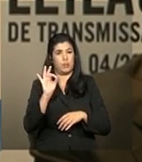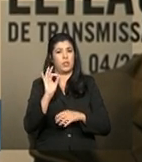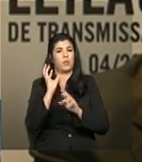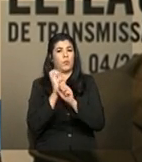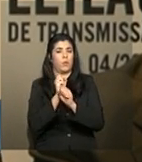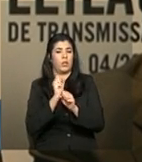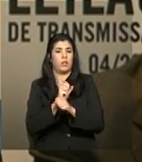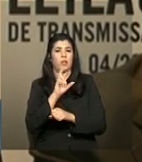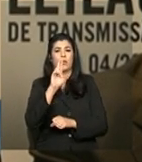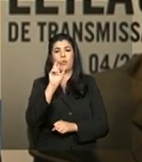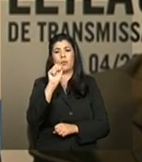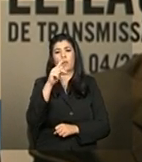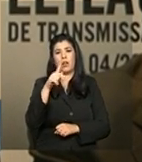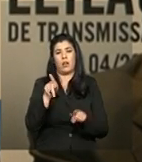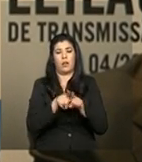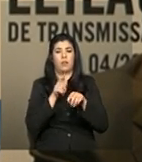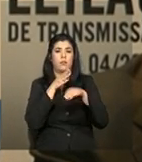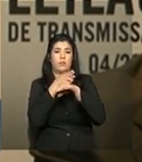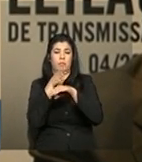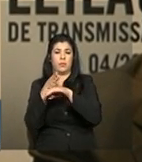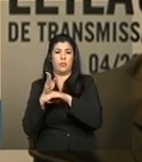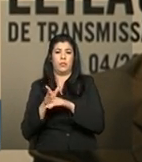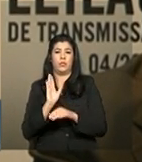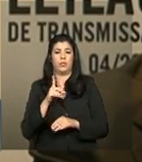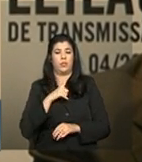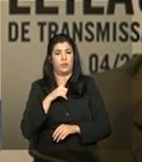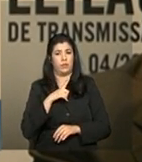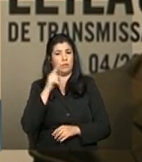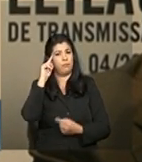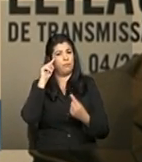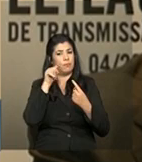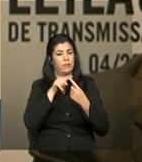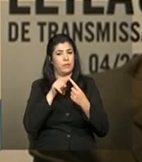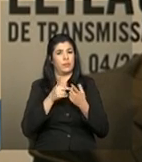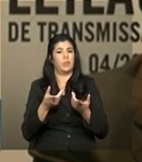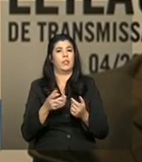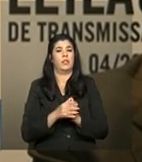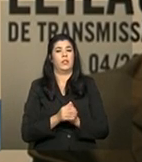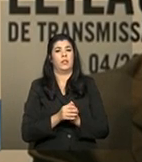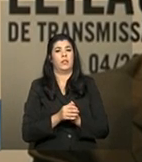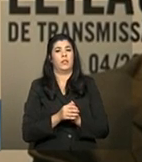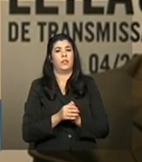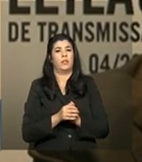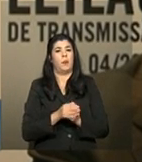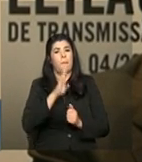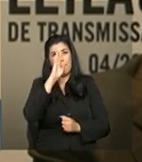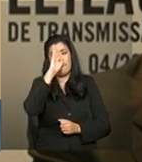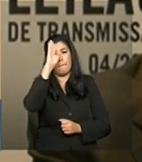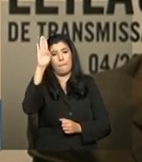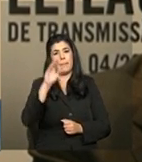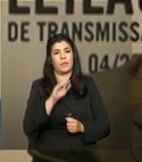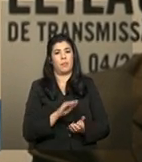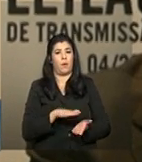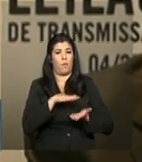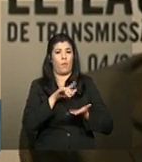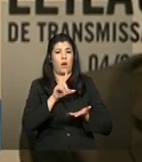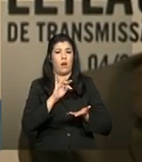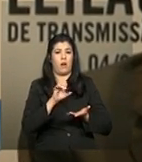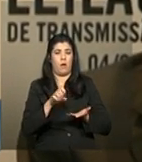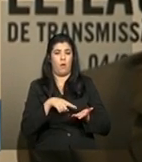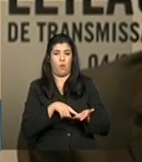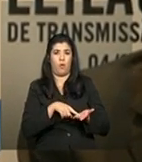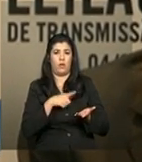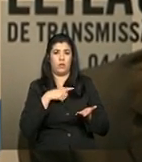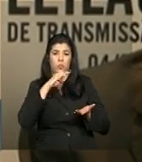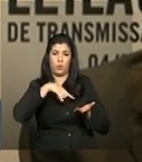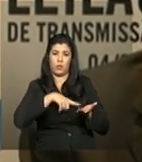RAP como de investimento que foi colocado ao mercado. os principais lotes que entendíamos que de fato